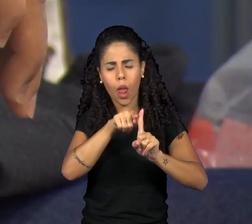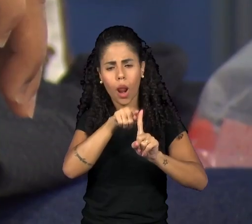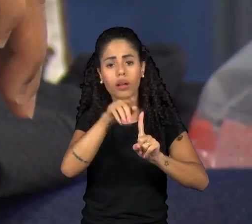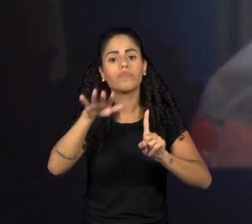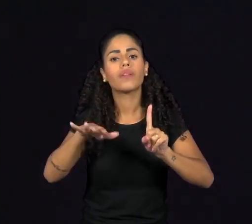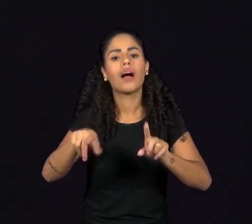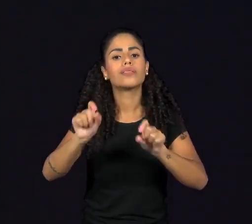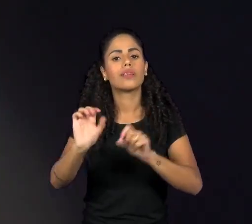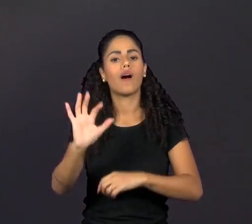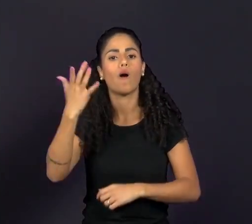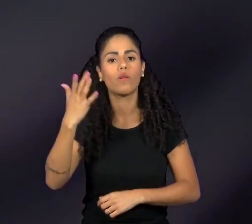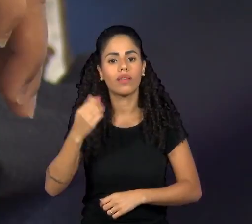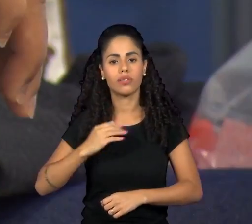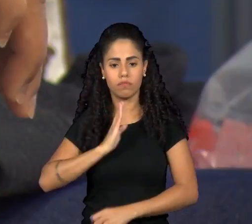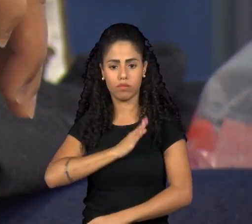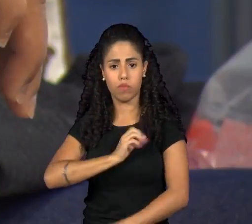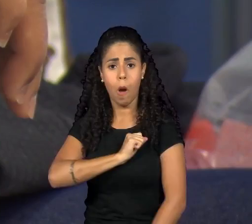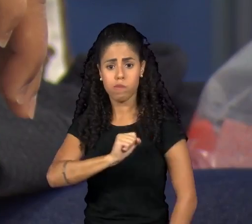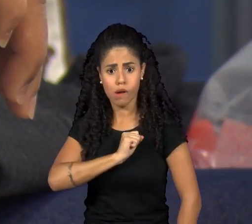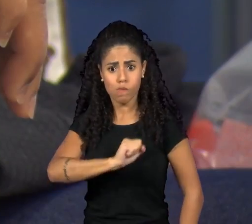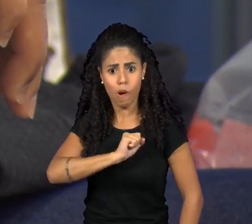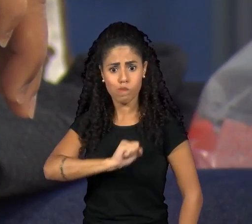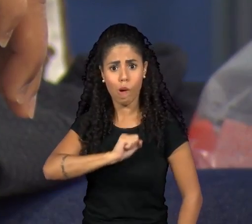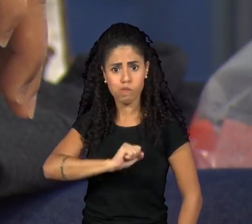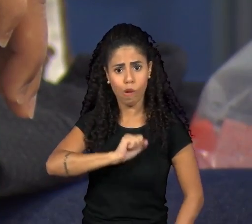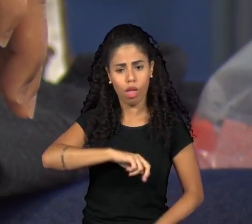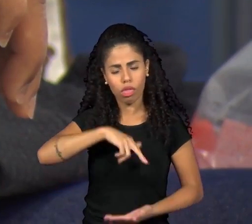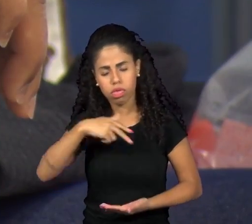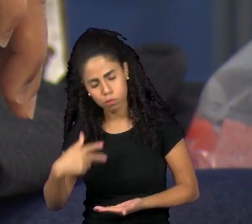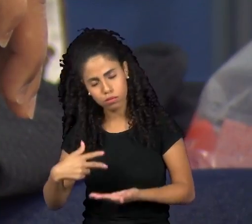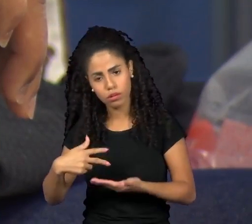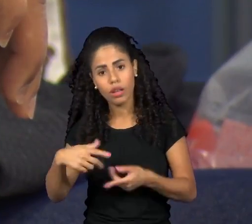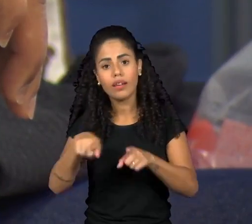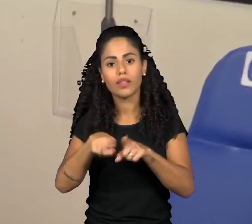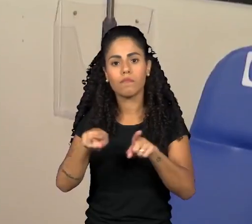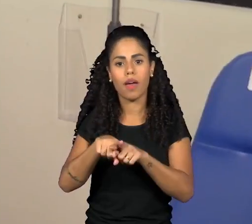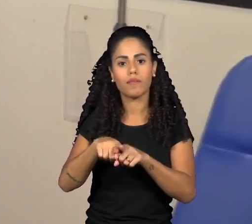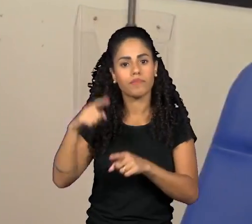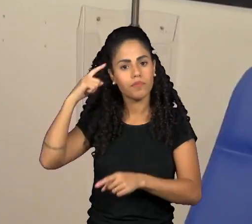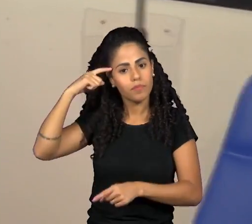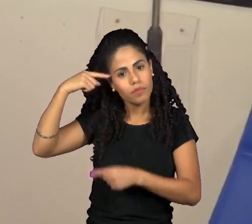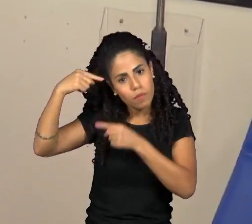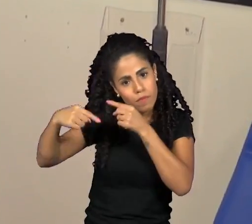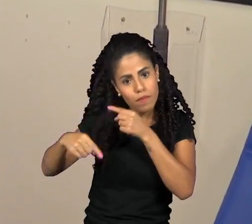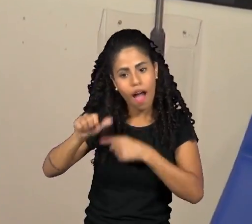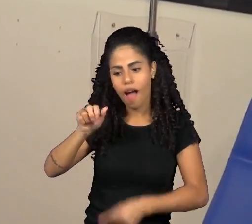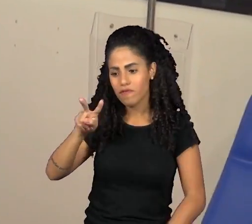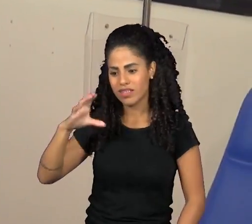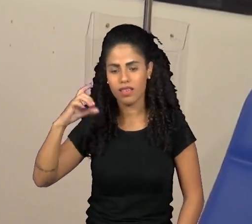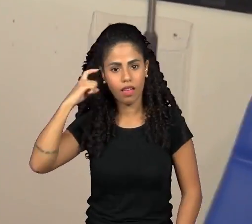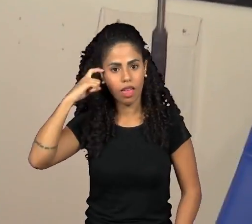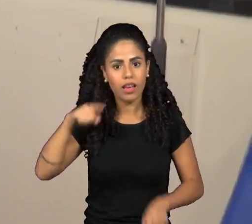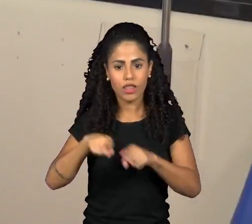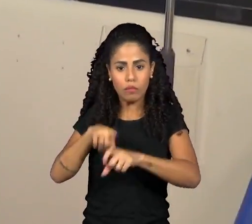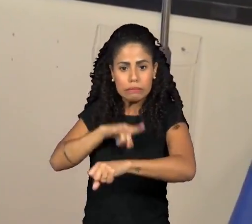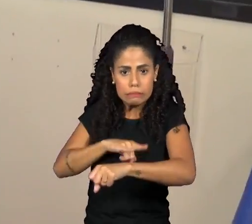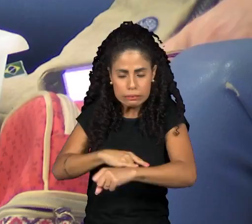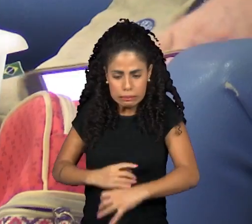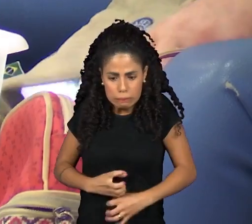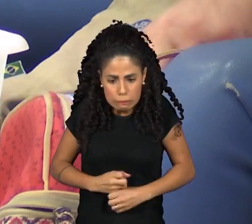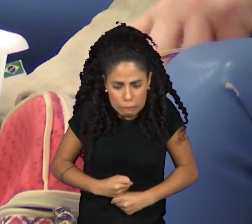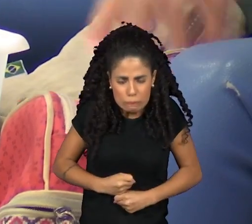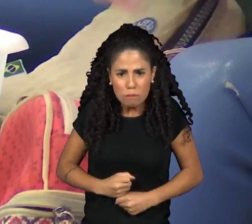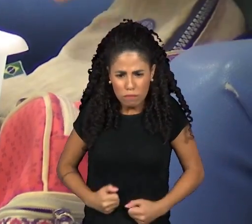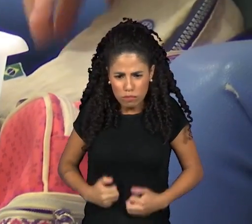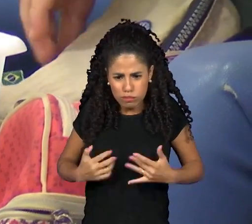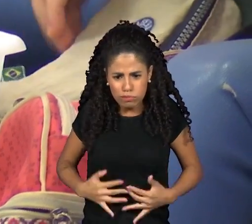de casos de infarto agudo do miocárdio. Vai aumentar AVC, vai aumentar infecção urinária,